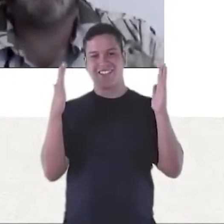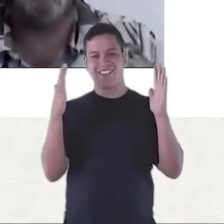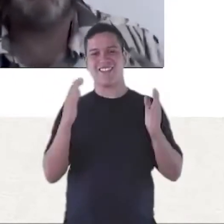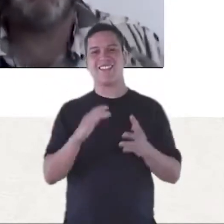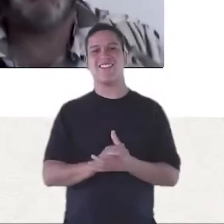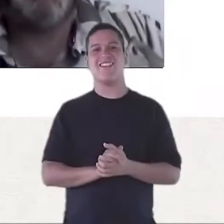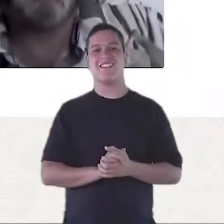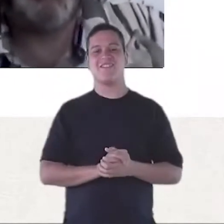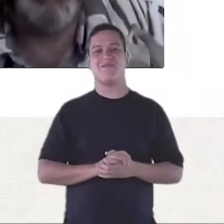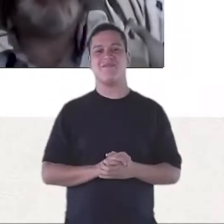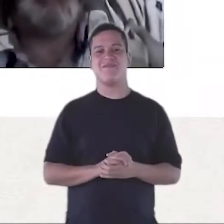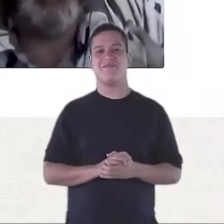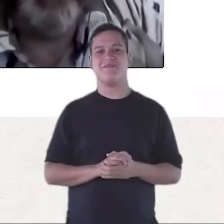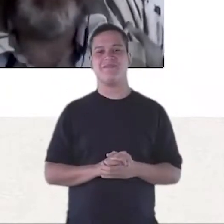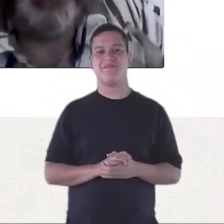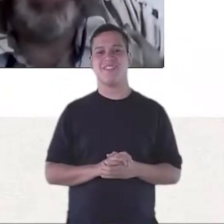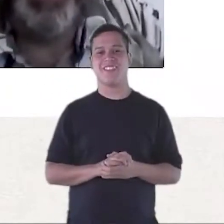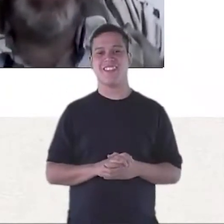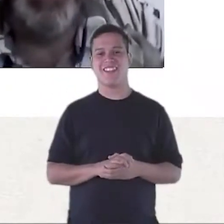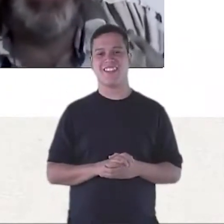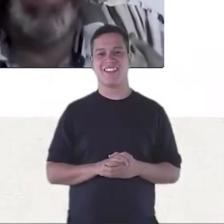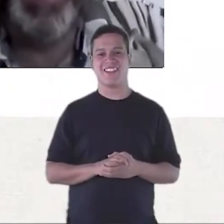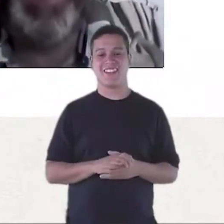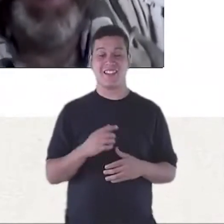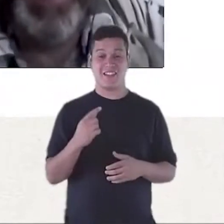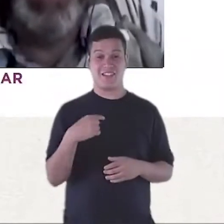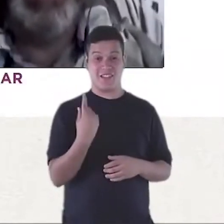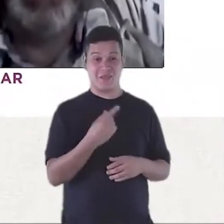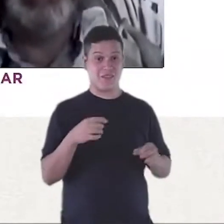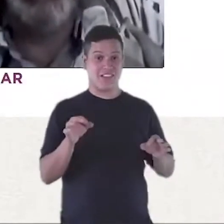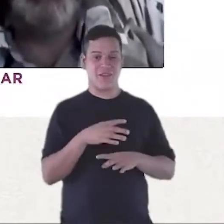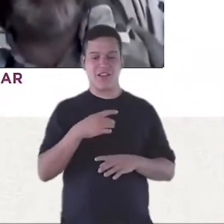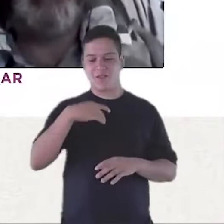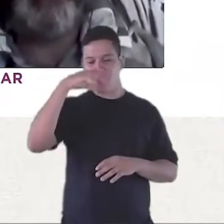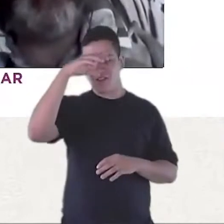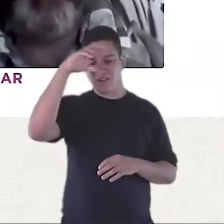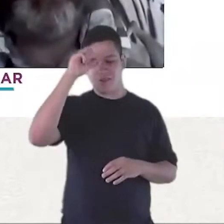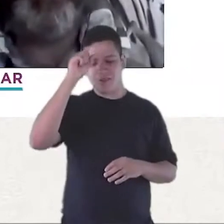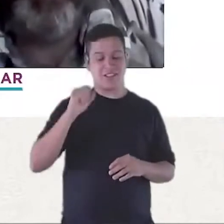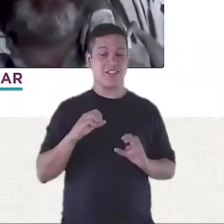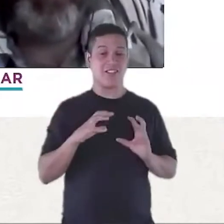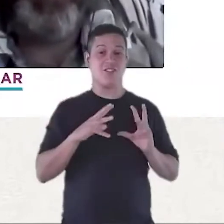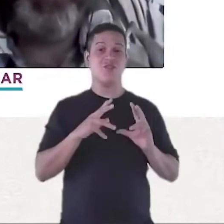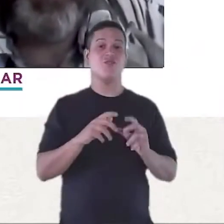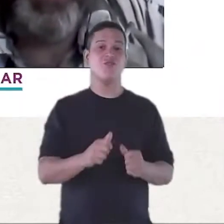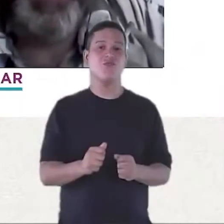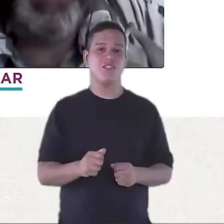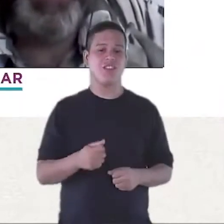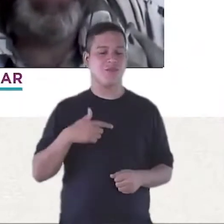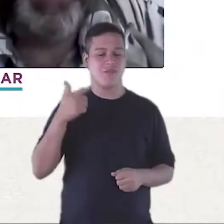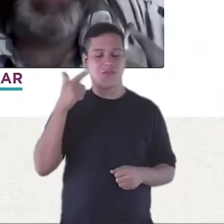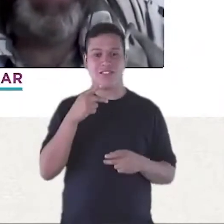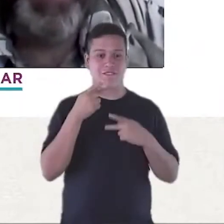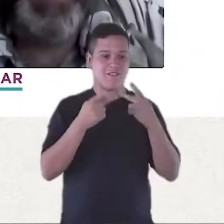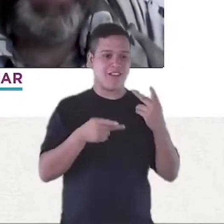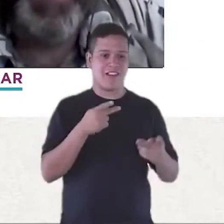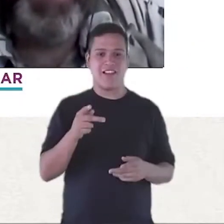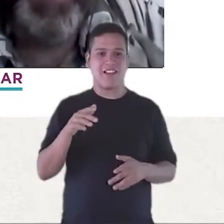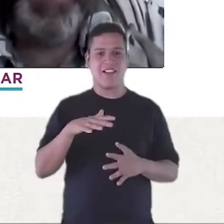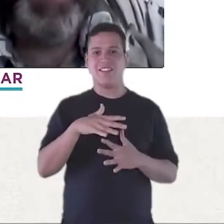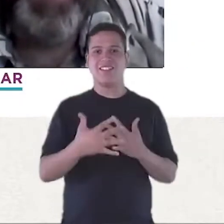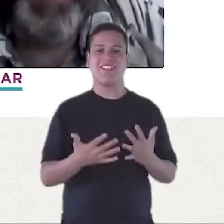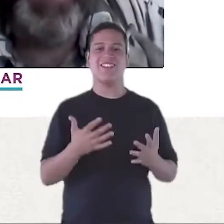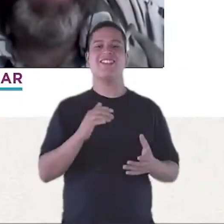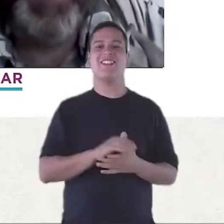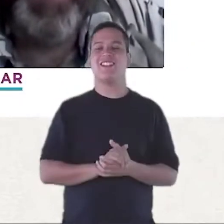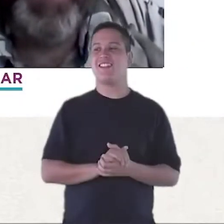Maravilhoso. Vou sair daqui aprendendo Libras. Você vai ver, eu entendi tudo. N, Carpinê. Entendi tudo. Como é